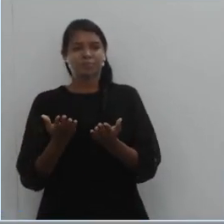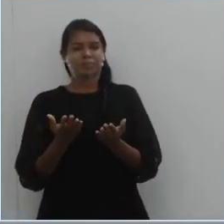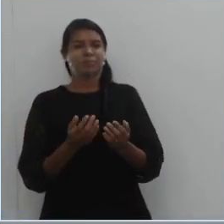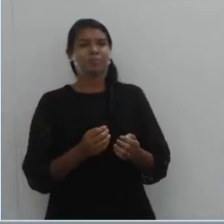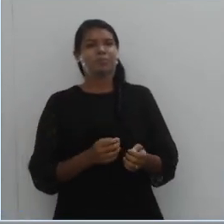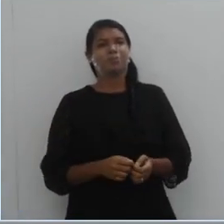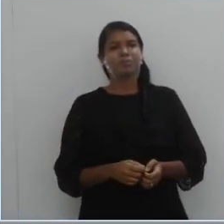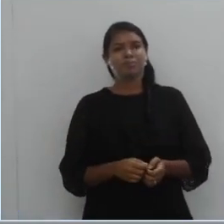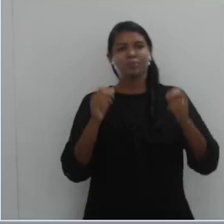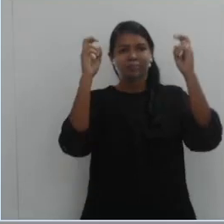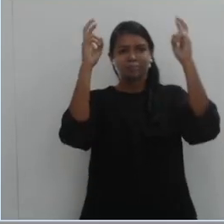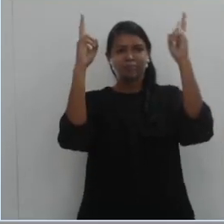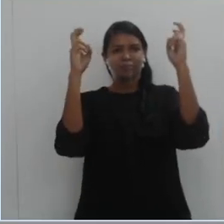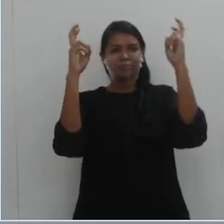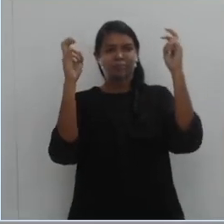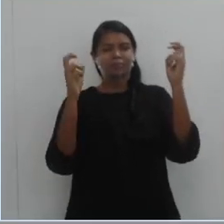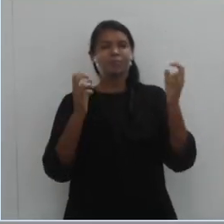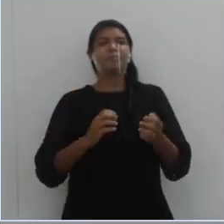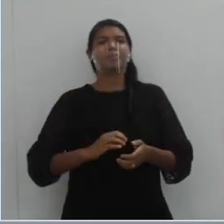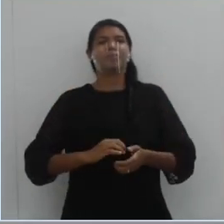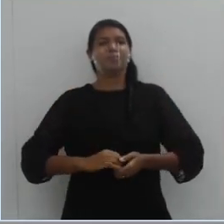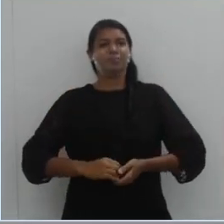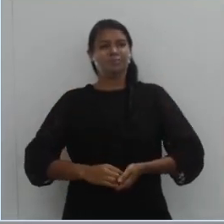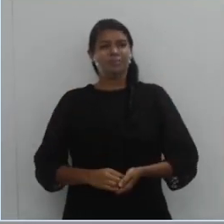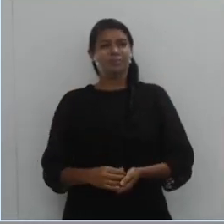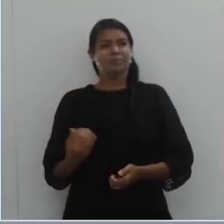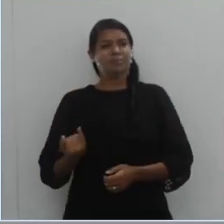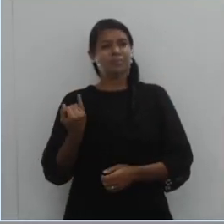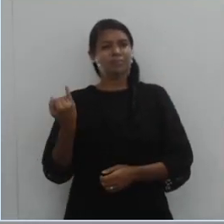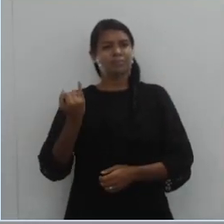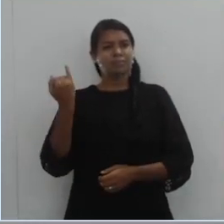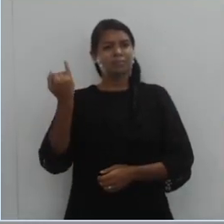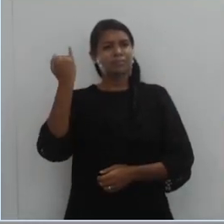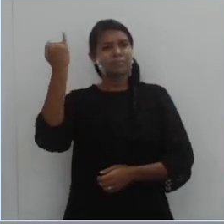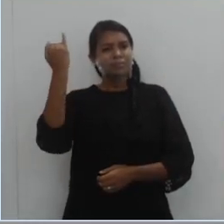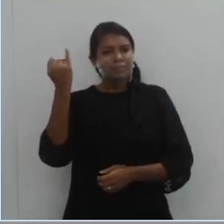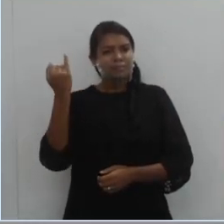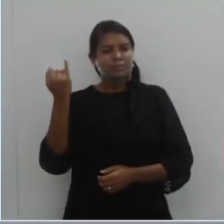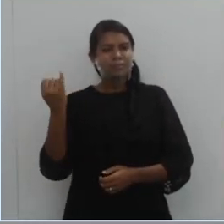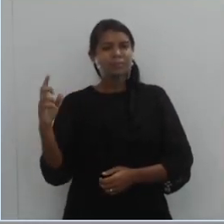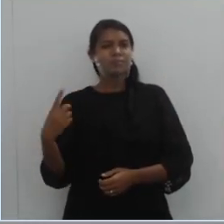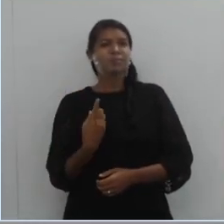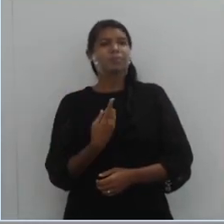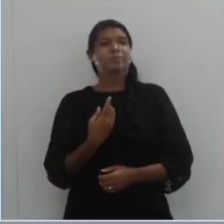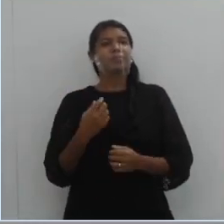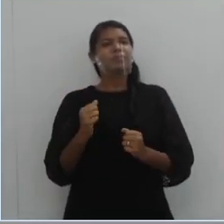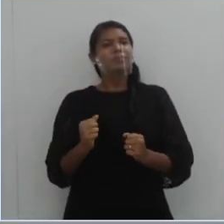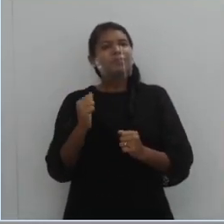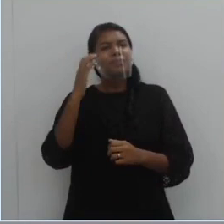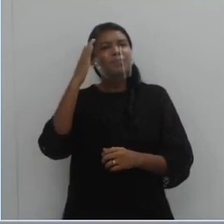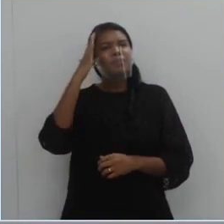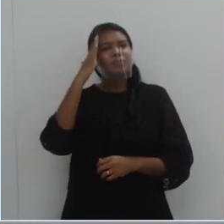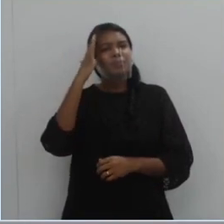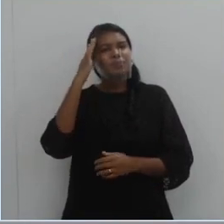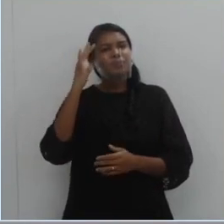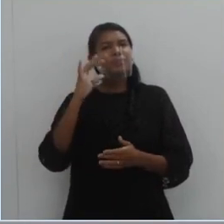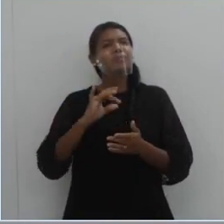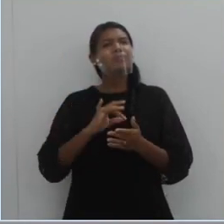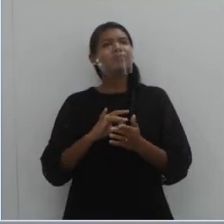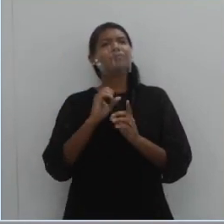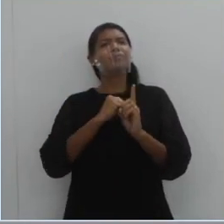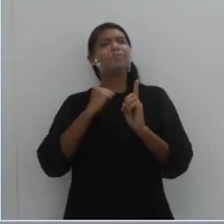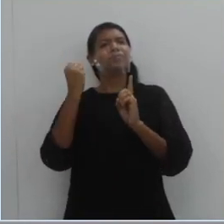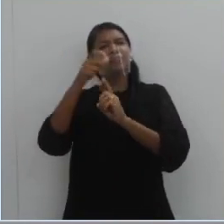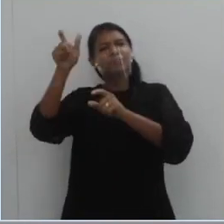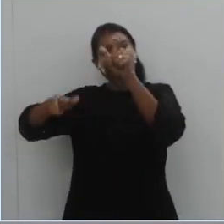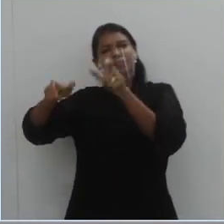é bastante legal, é um tema muito importante para que nós podemos entender o conceito de sociedade